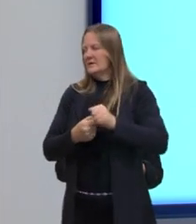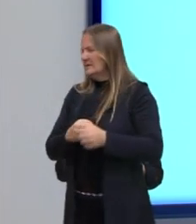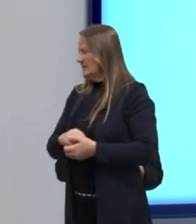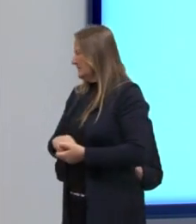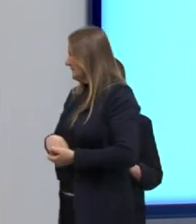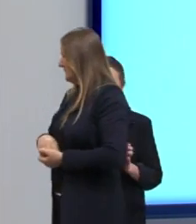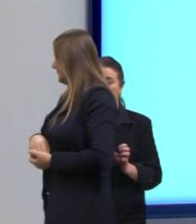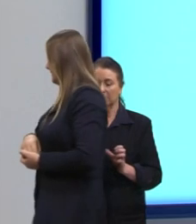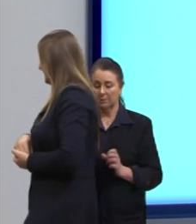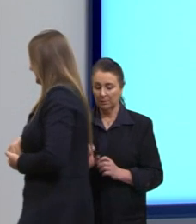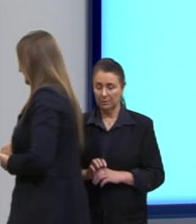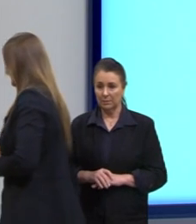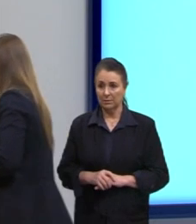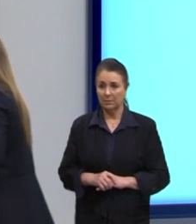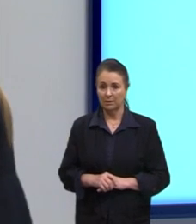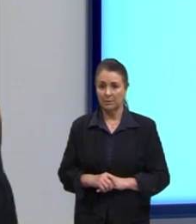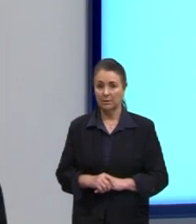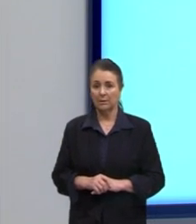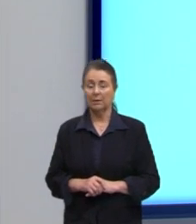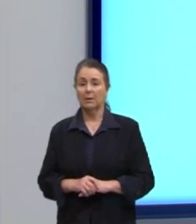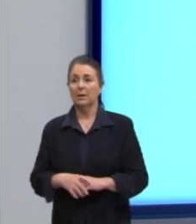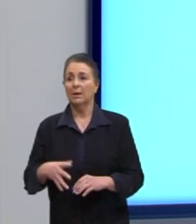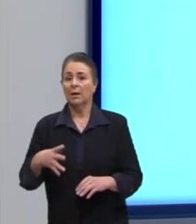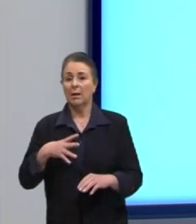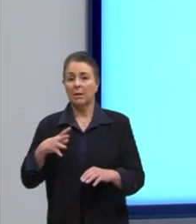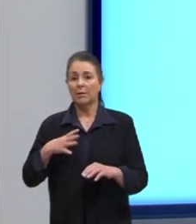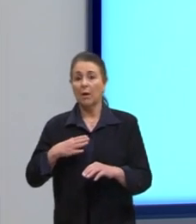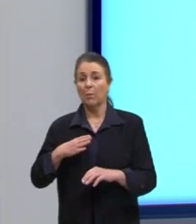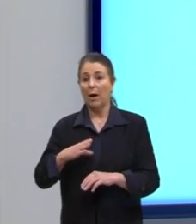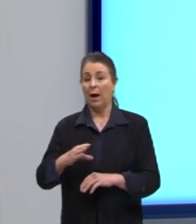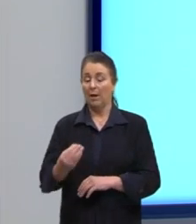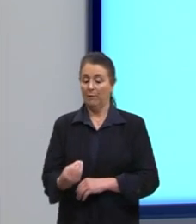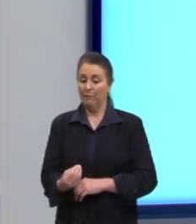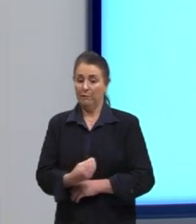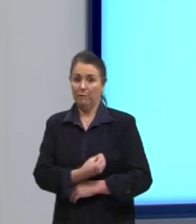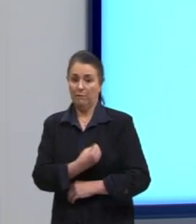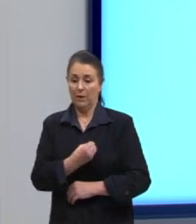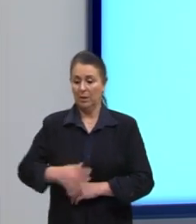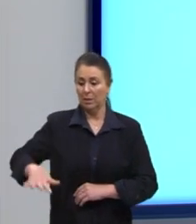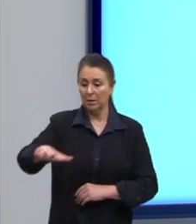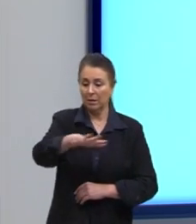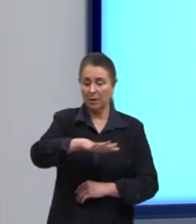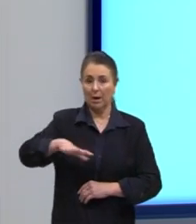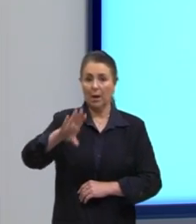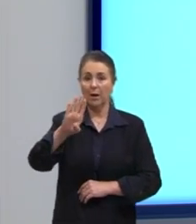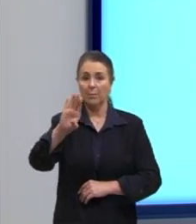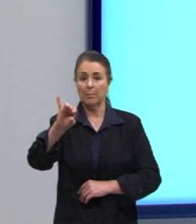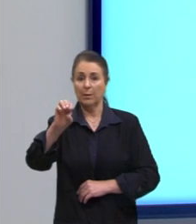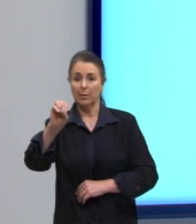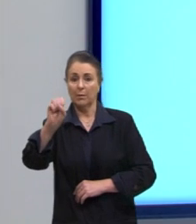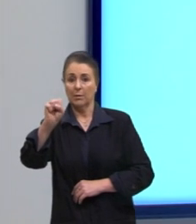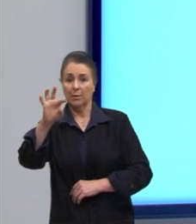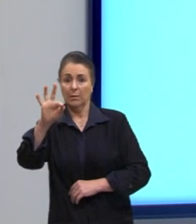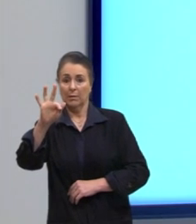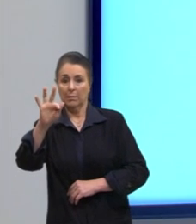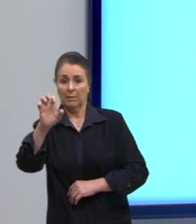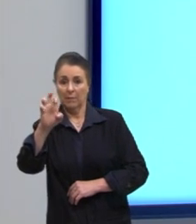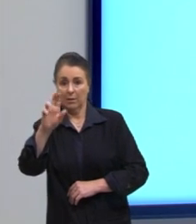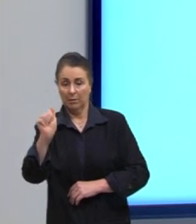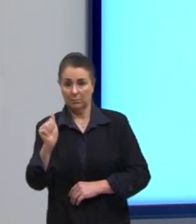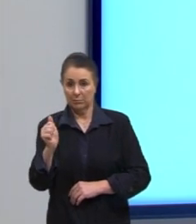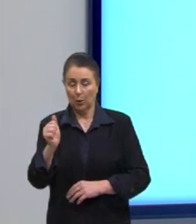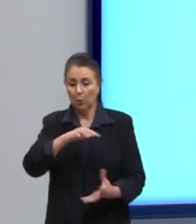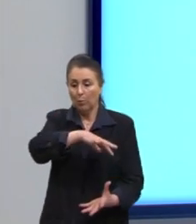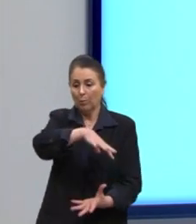então a integridade da biosfera ou seja integridade do planeta já está